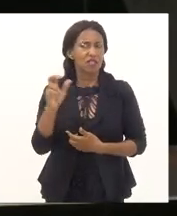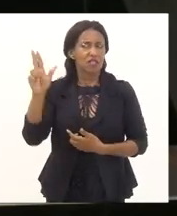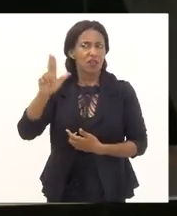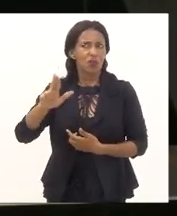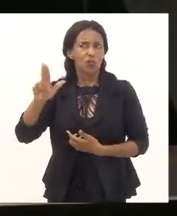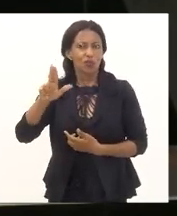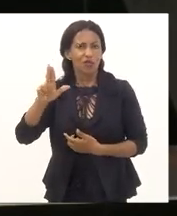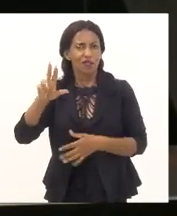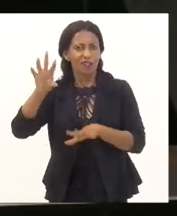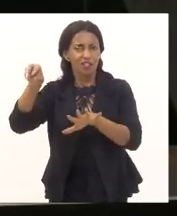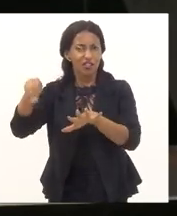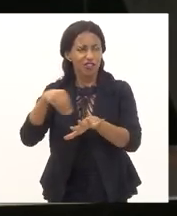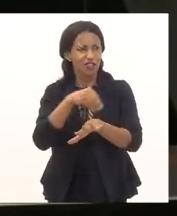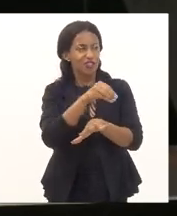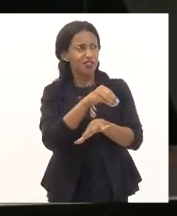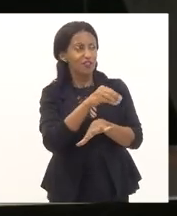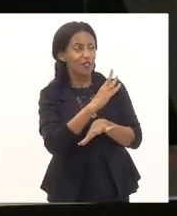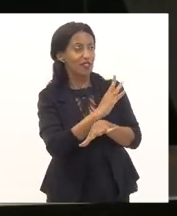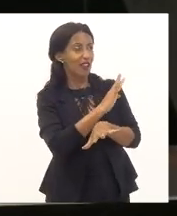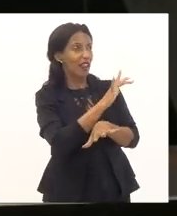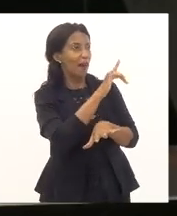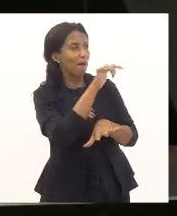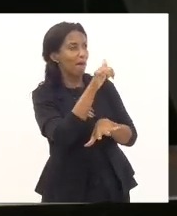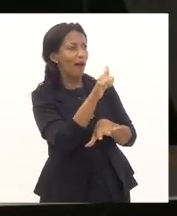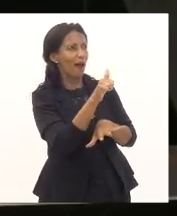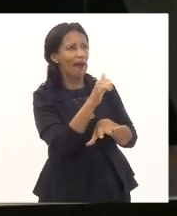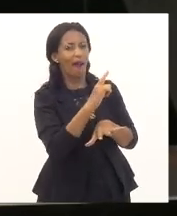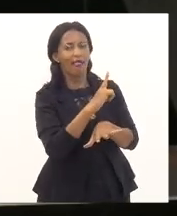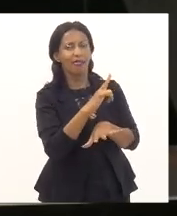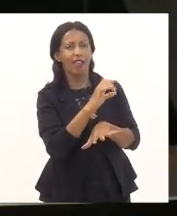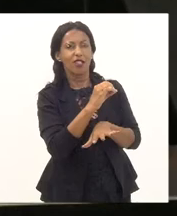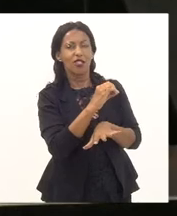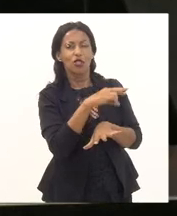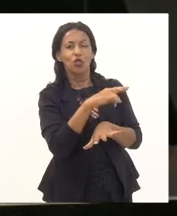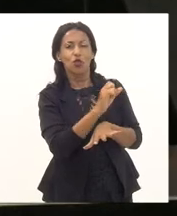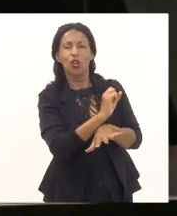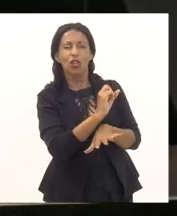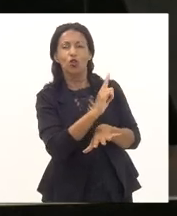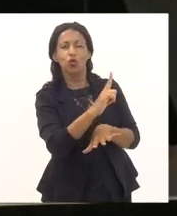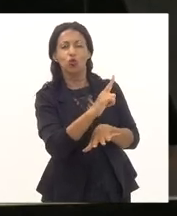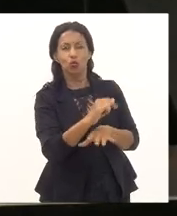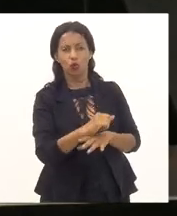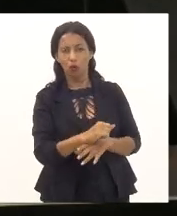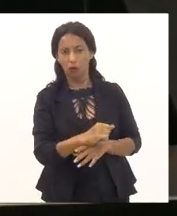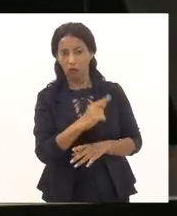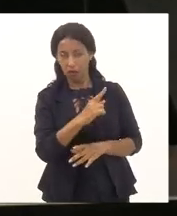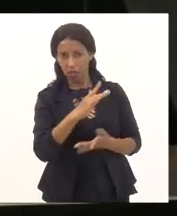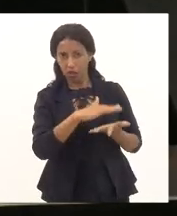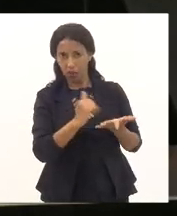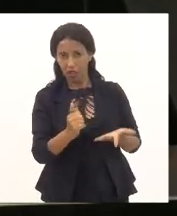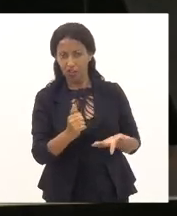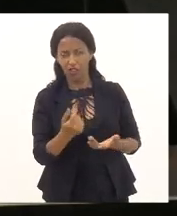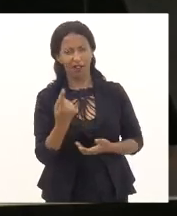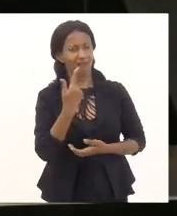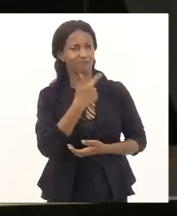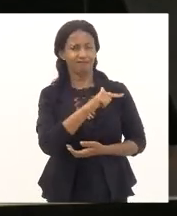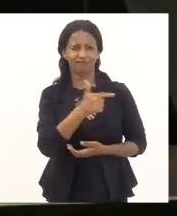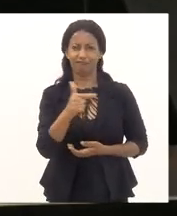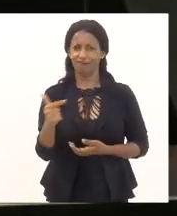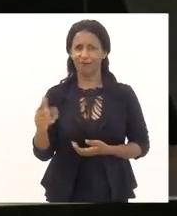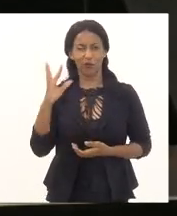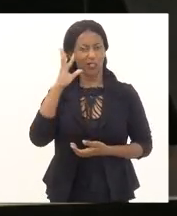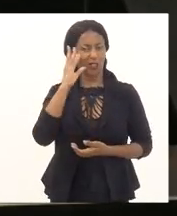estivesse instalada na Zona Sul ou na Barra da Tijuca. Por certo, não teria. Por certo, não teriam